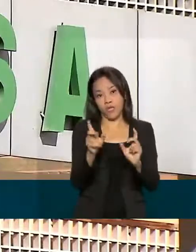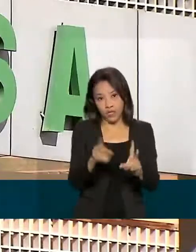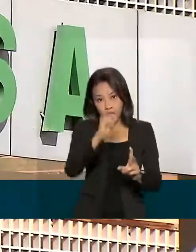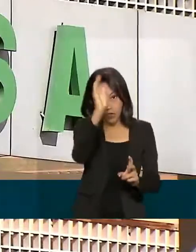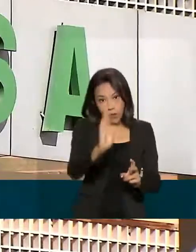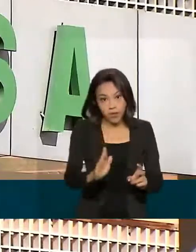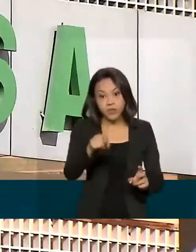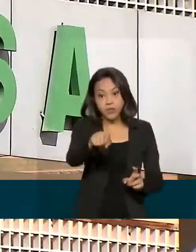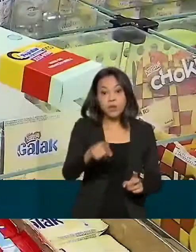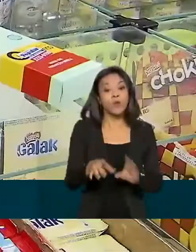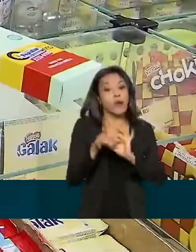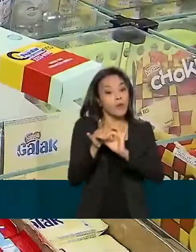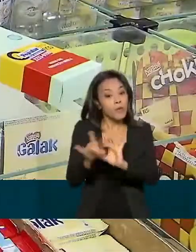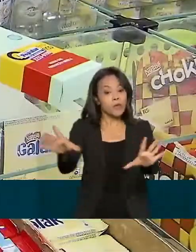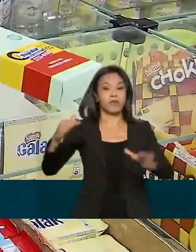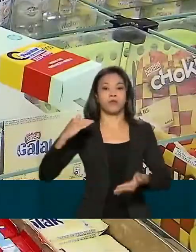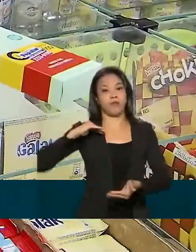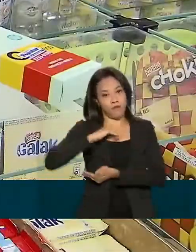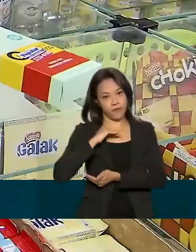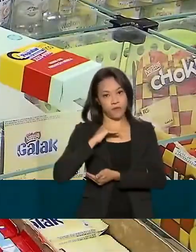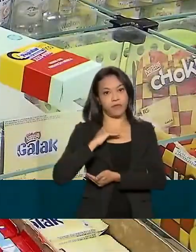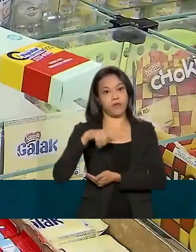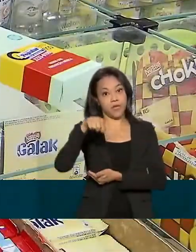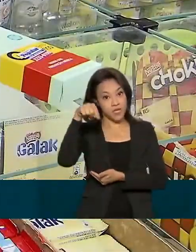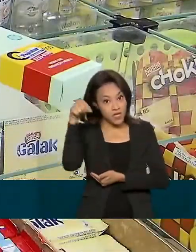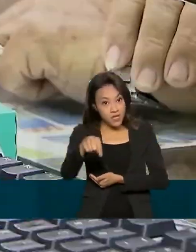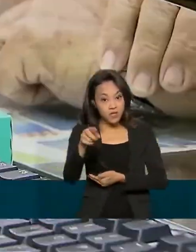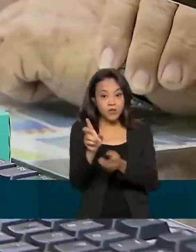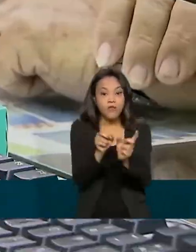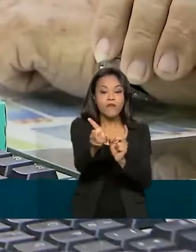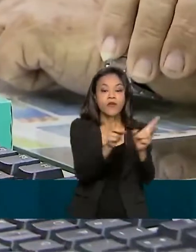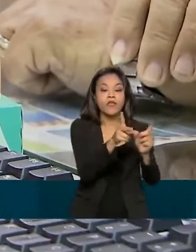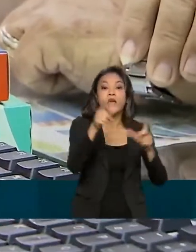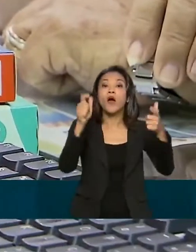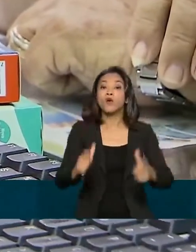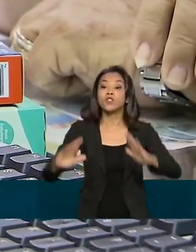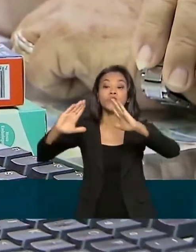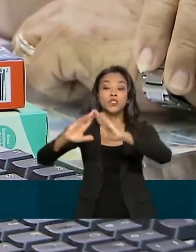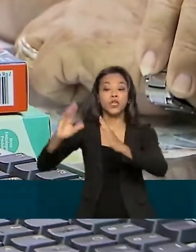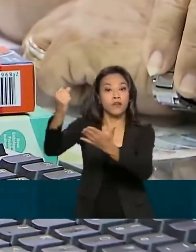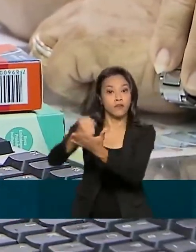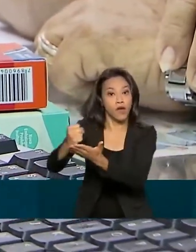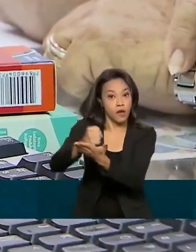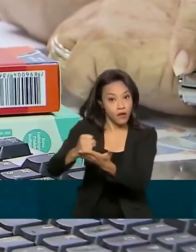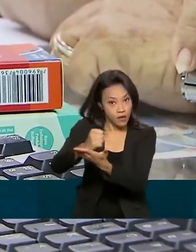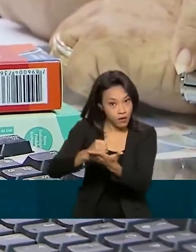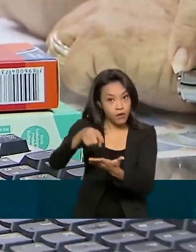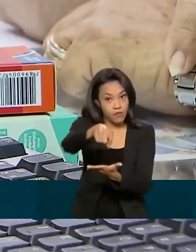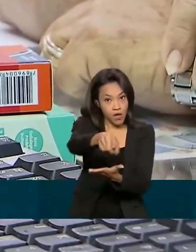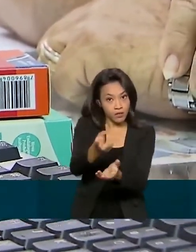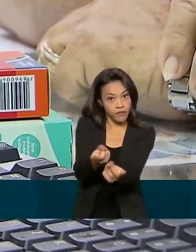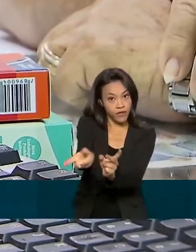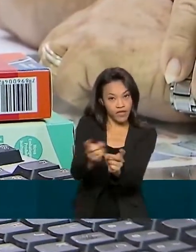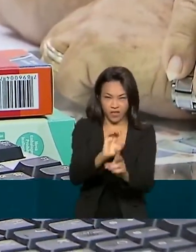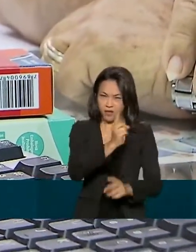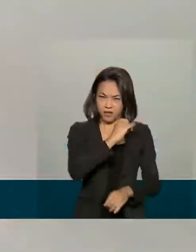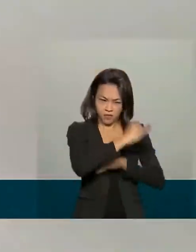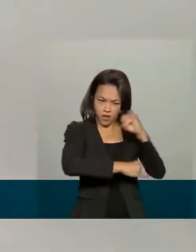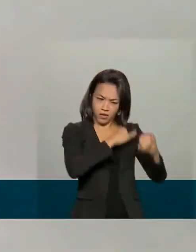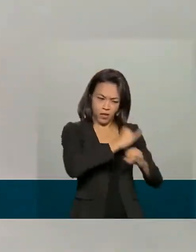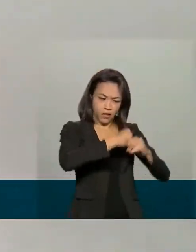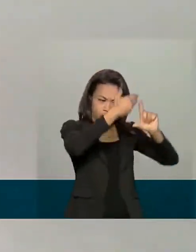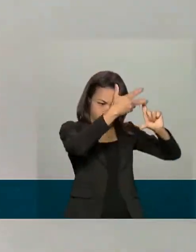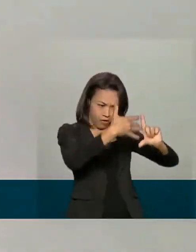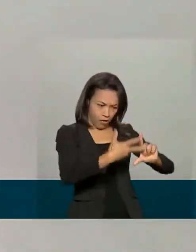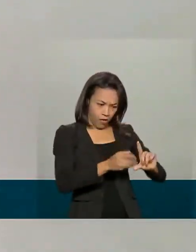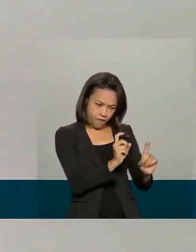autorizadas como emagrecedores é ilegal e podem ter substâncias que oferecem grandes riscos à saúde. Verifique